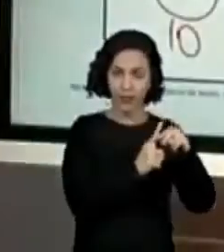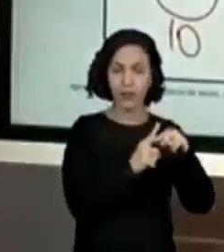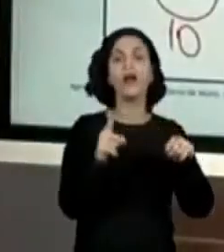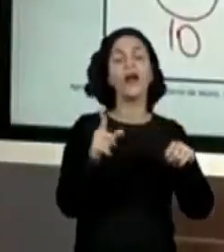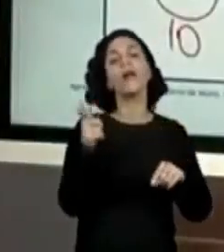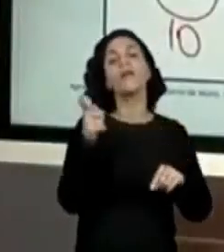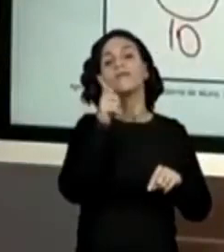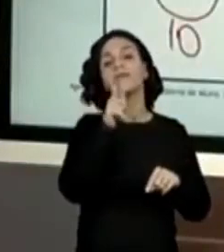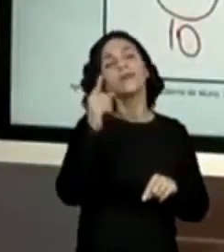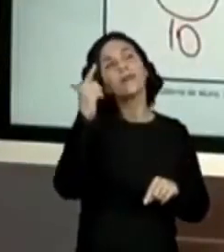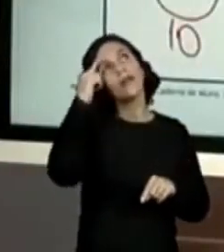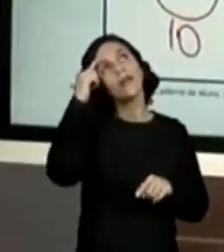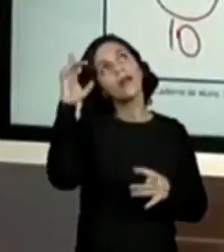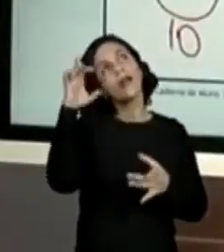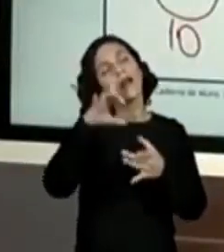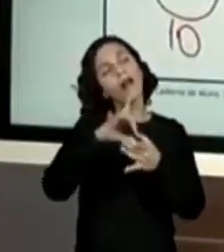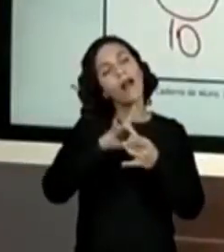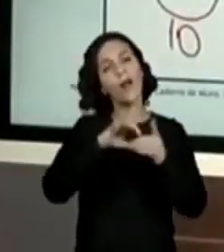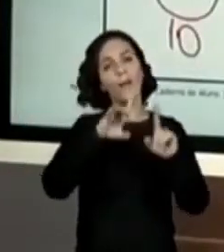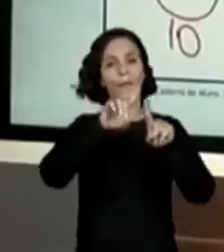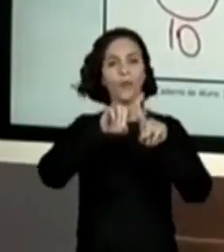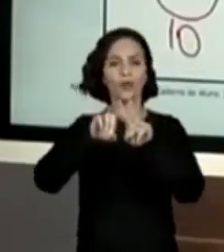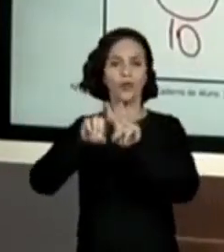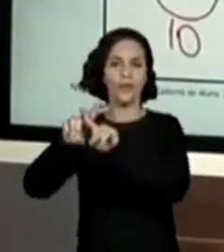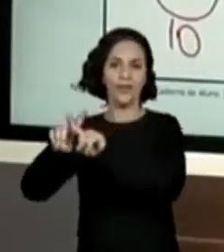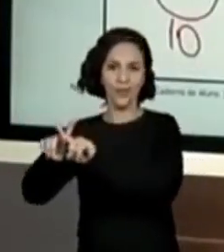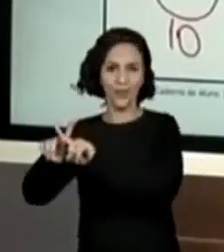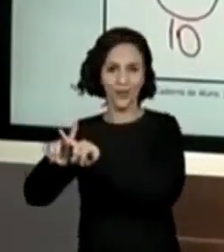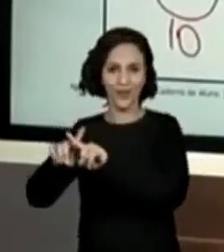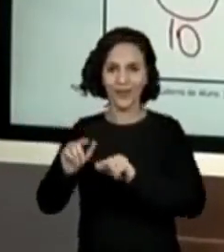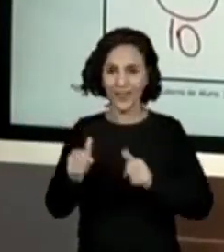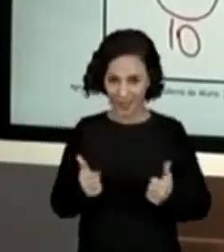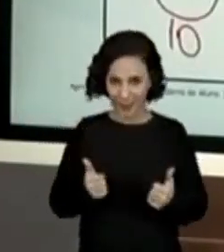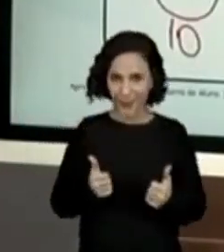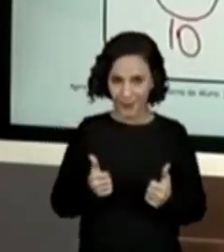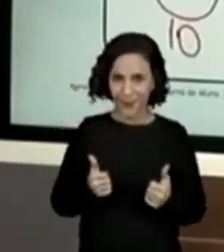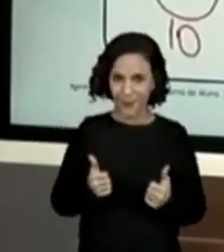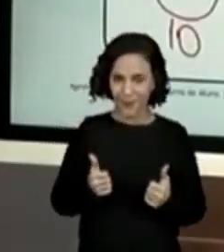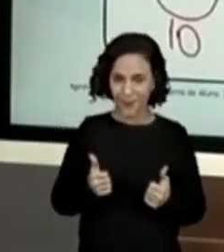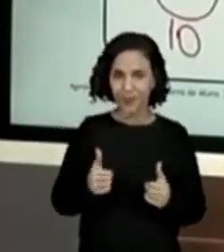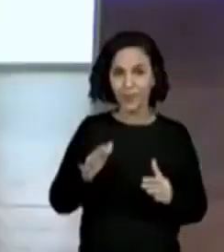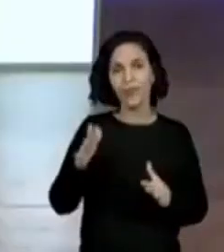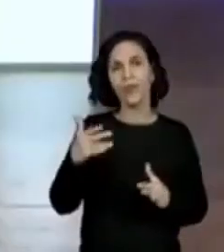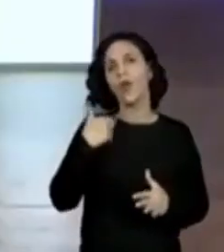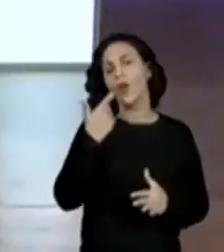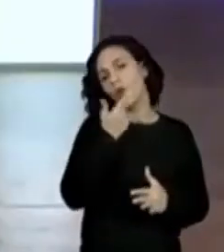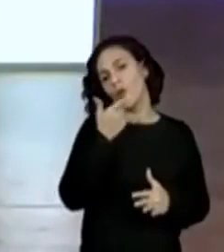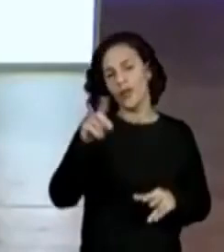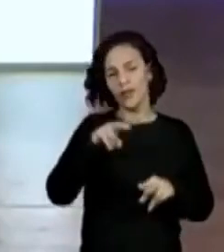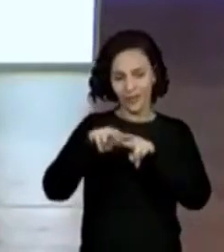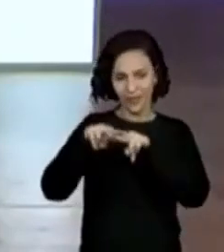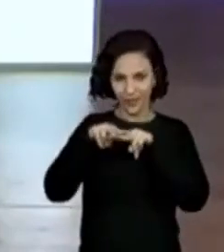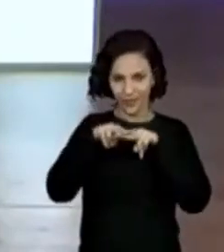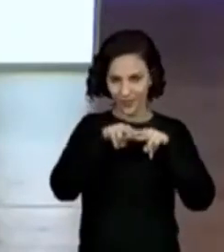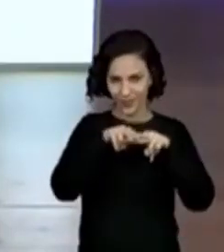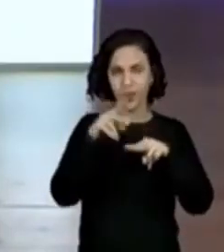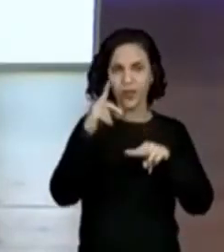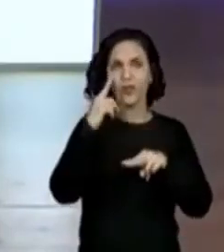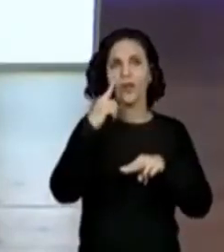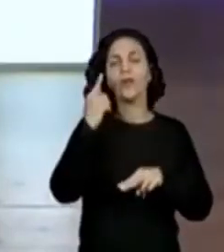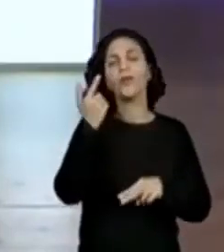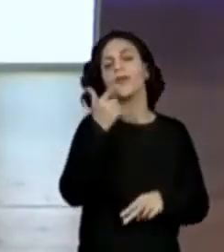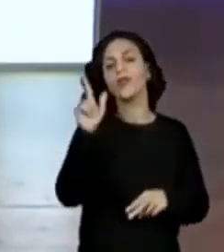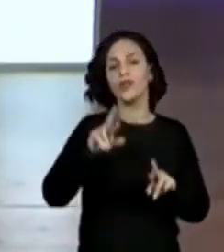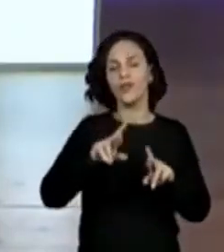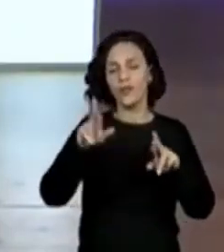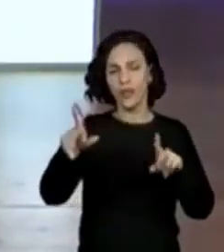da multiplicação, certo? Tá bom? Olha só, vou retomar o outro problema que a gente tem aqui, só para vocês